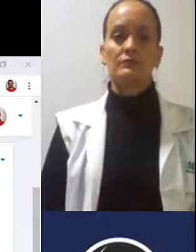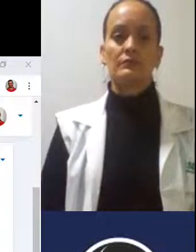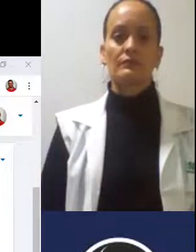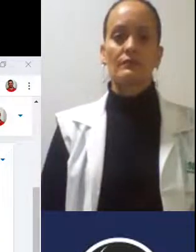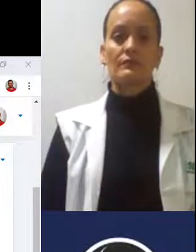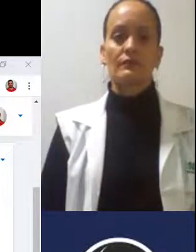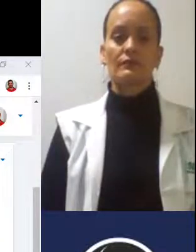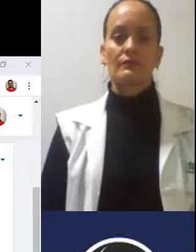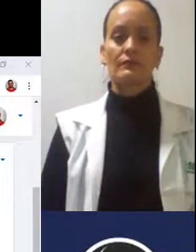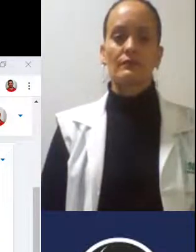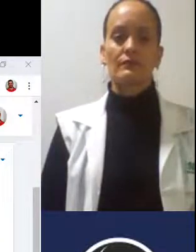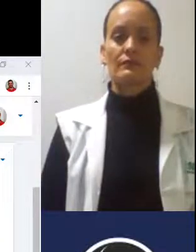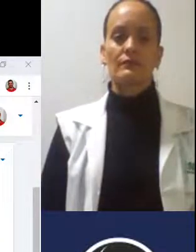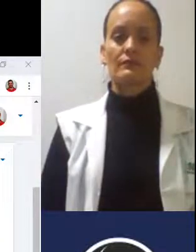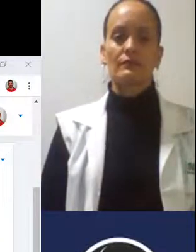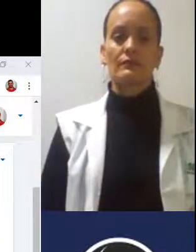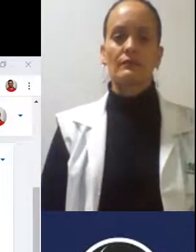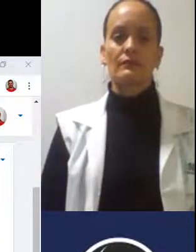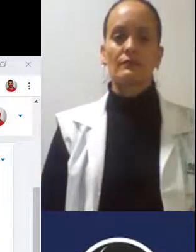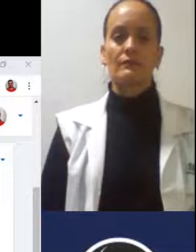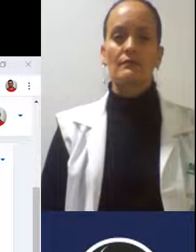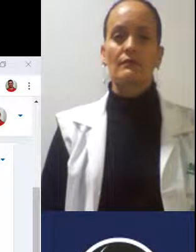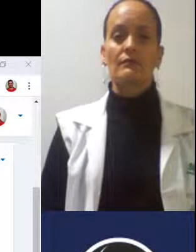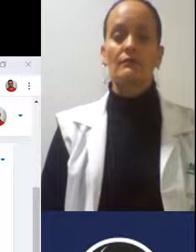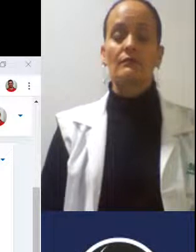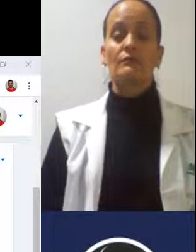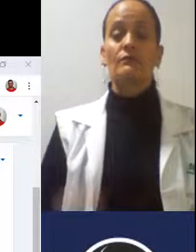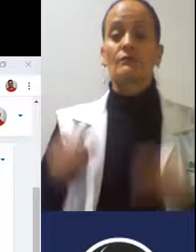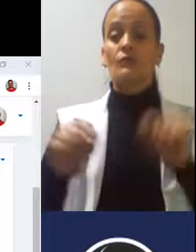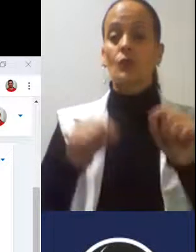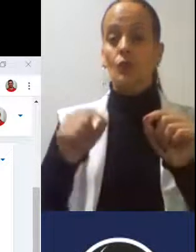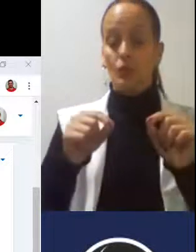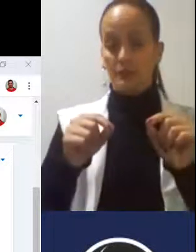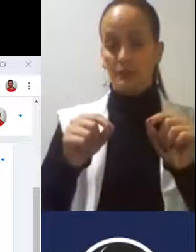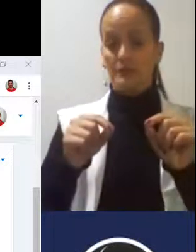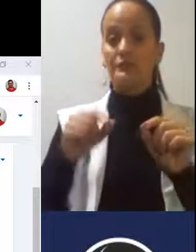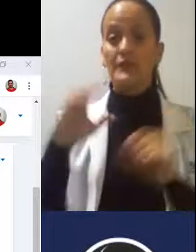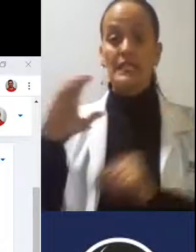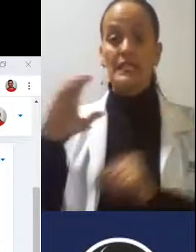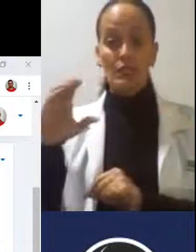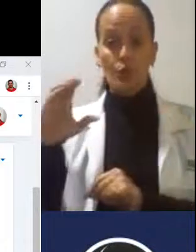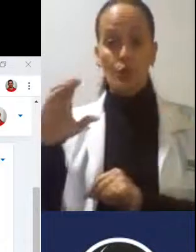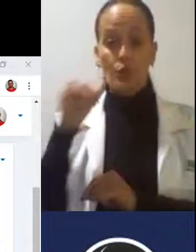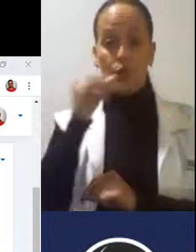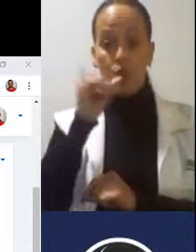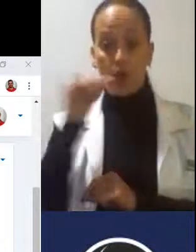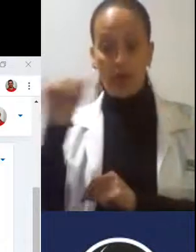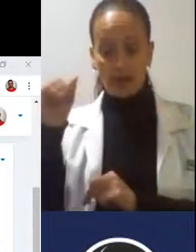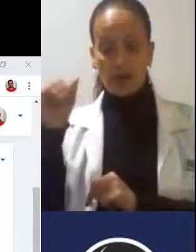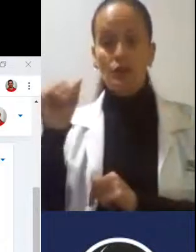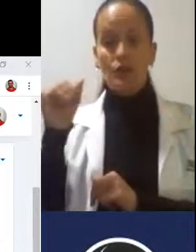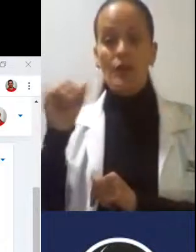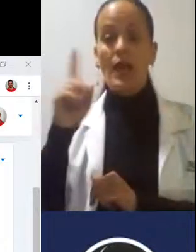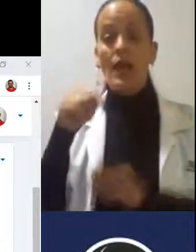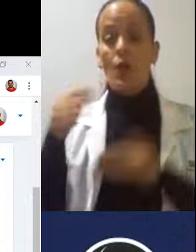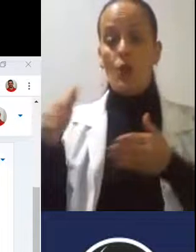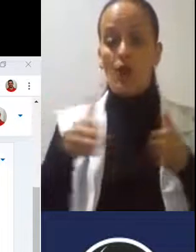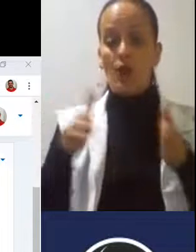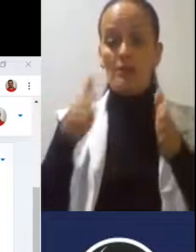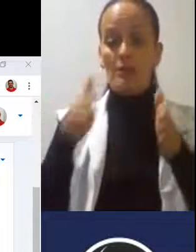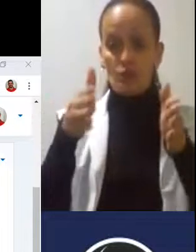Então, o que é um circuito elétrico? É um caminho fechado por onde vai circular uma corrente elétrica, certo?